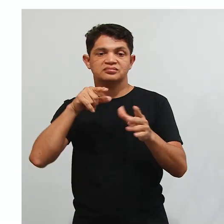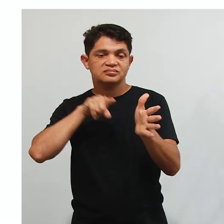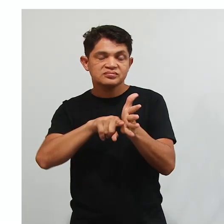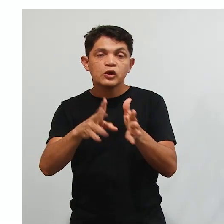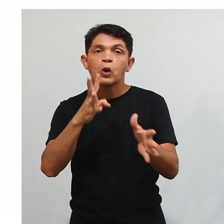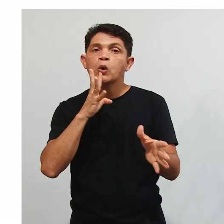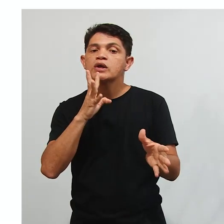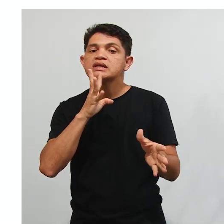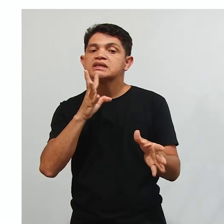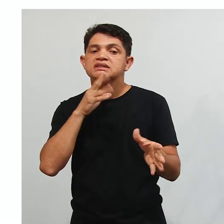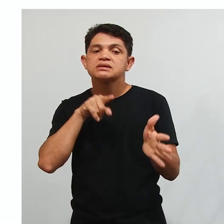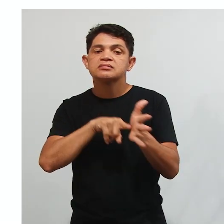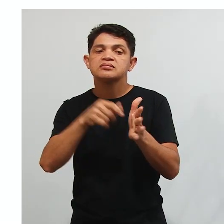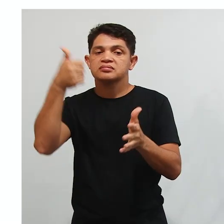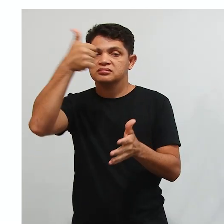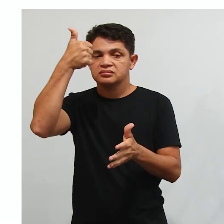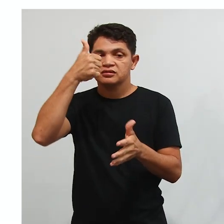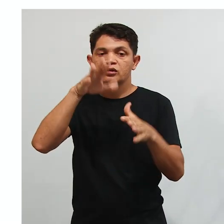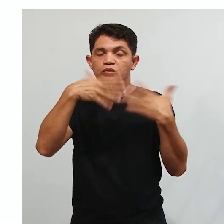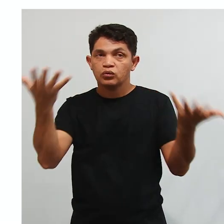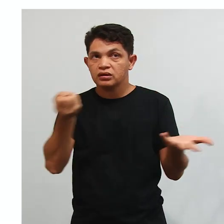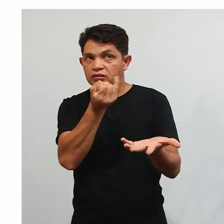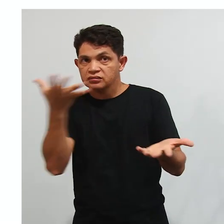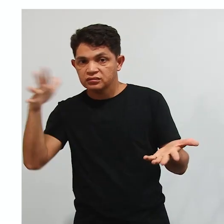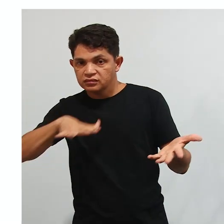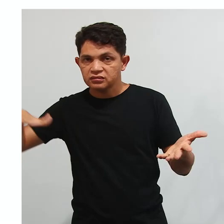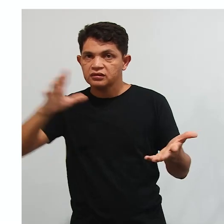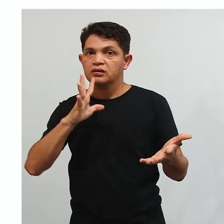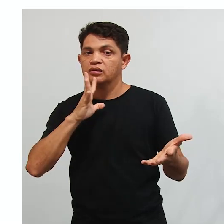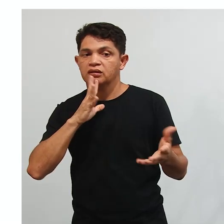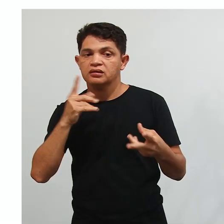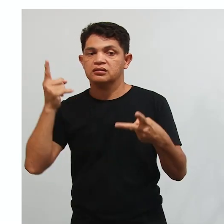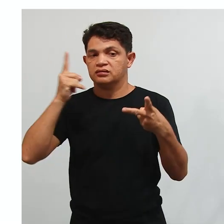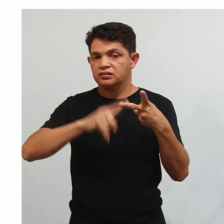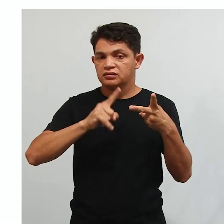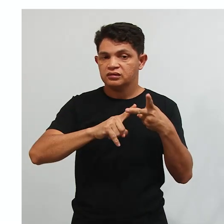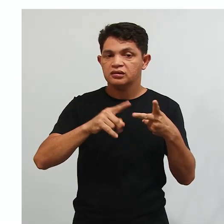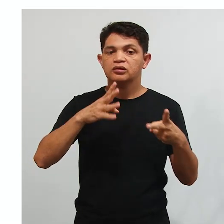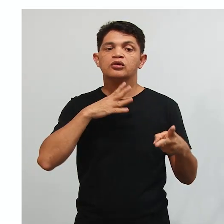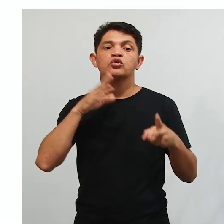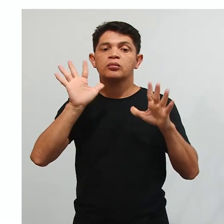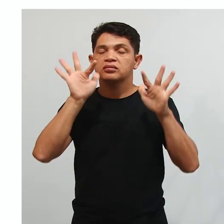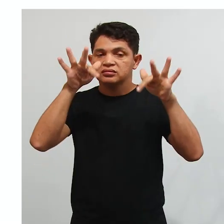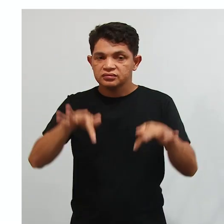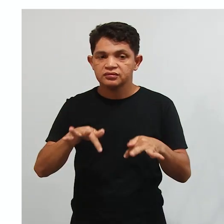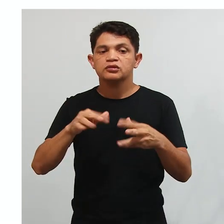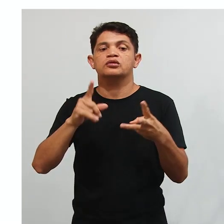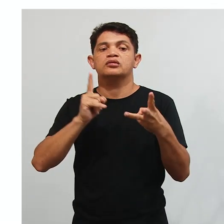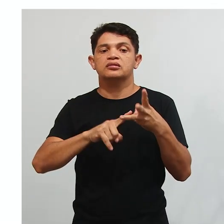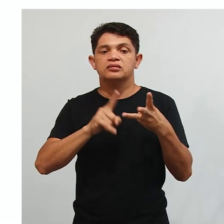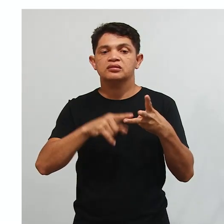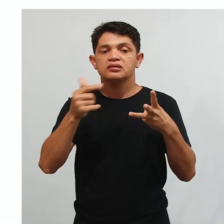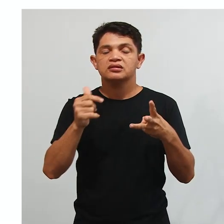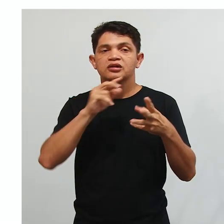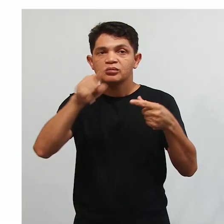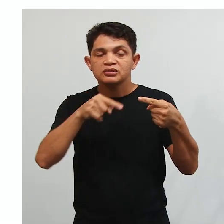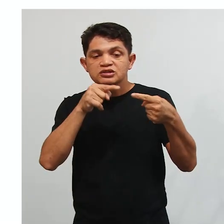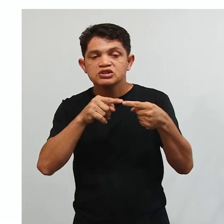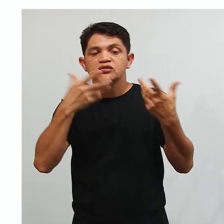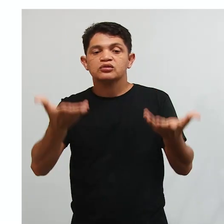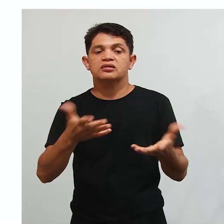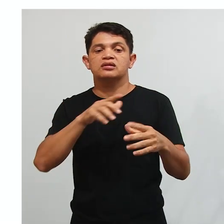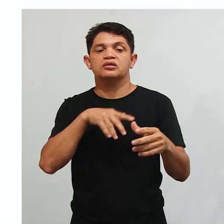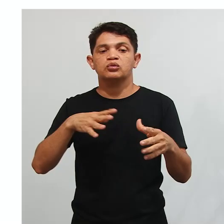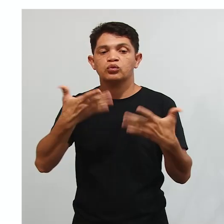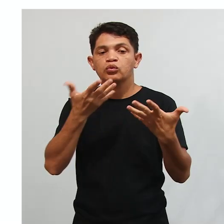conhecimento quanto a finalidade os objetivos a natureza dos dados ou abordagem e quanto aos procedimentos